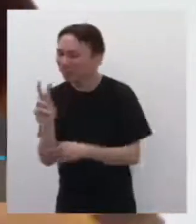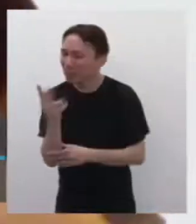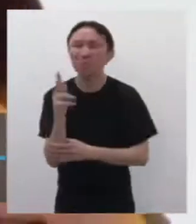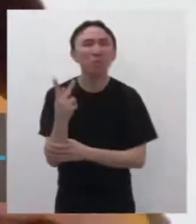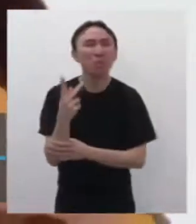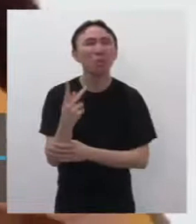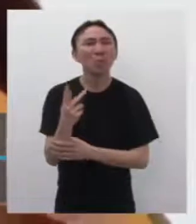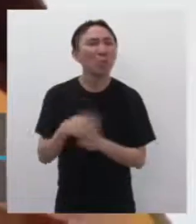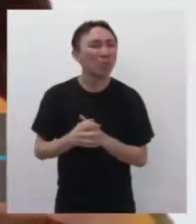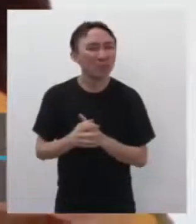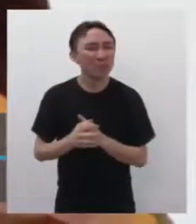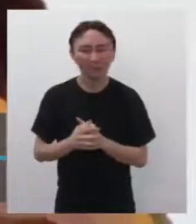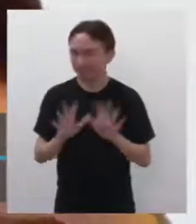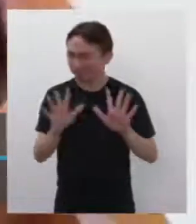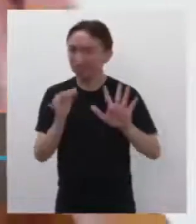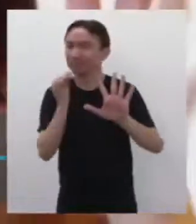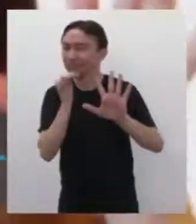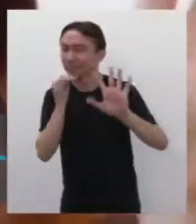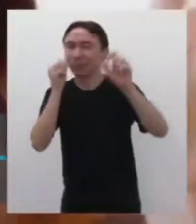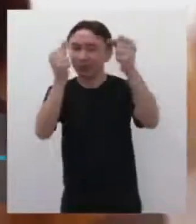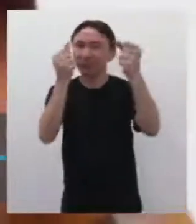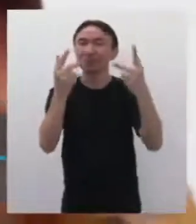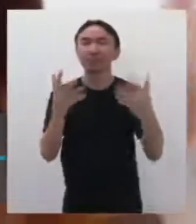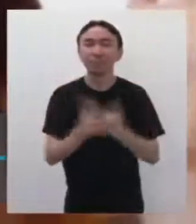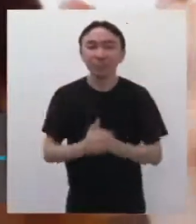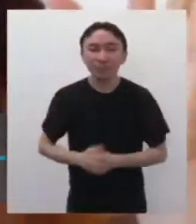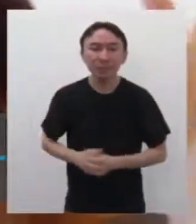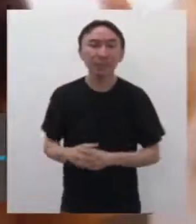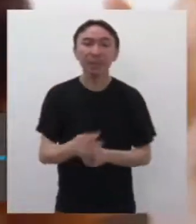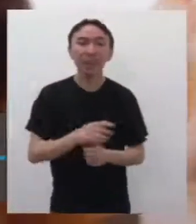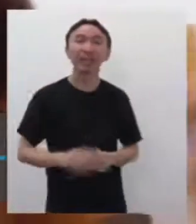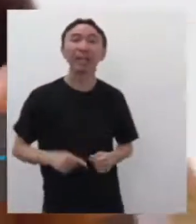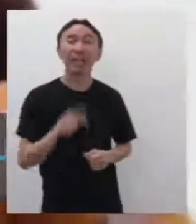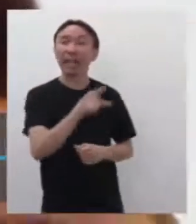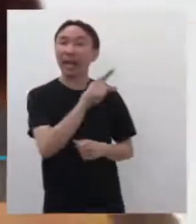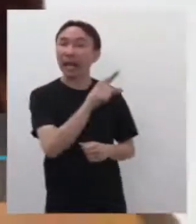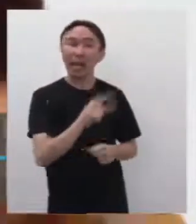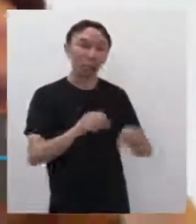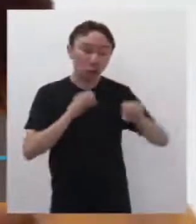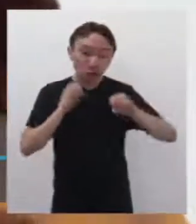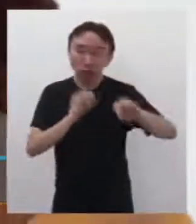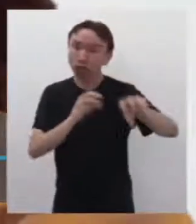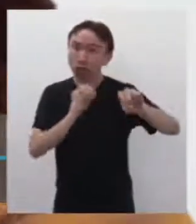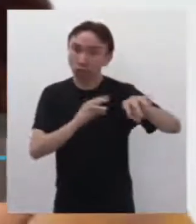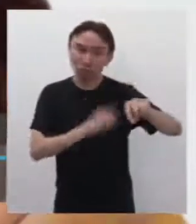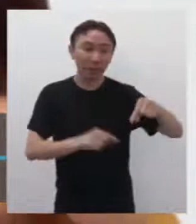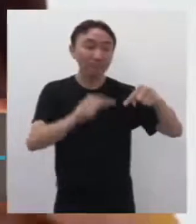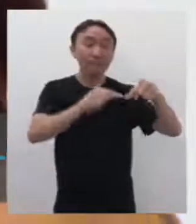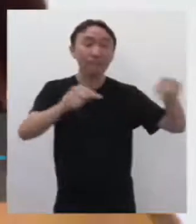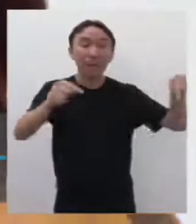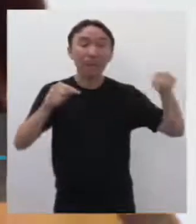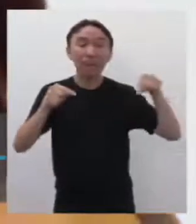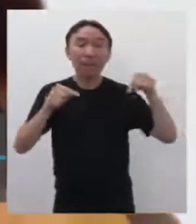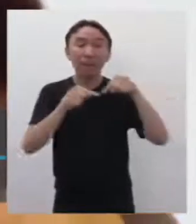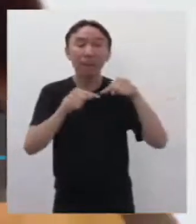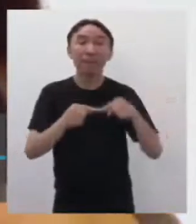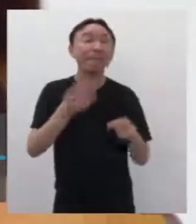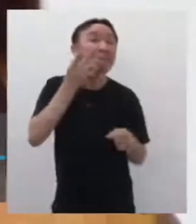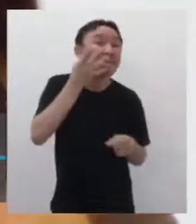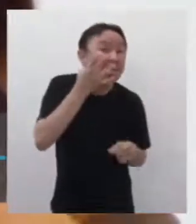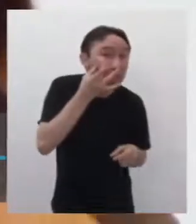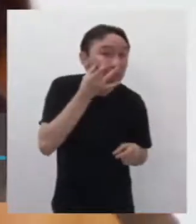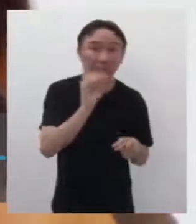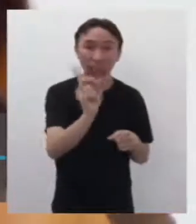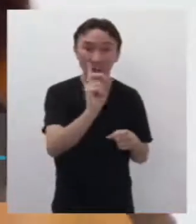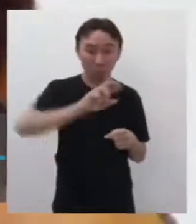O ensino não presencial, né? Ensino não presencial com letra maiúscula, inclusive, que é uma instituição atual,